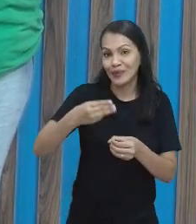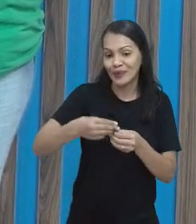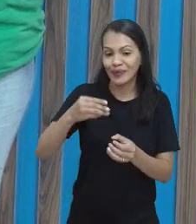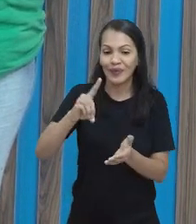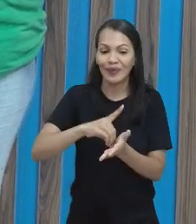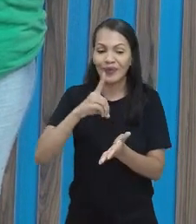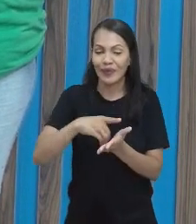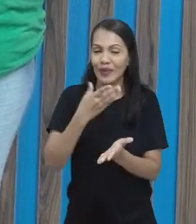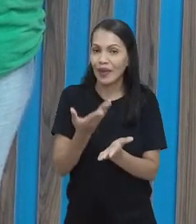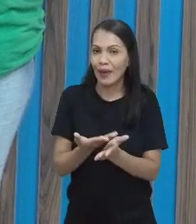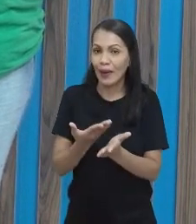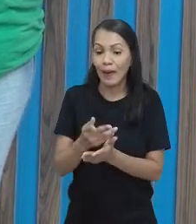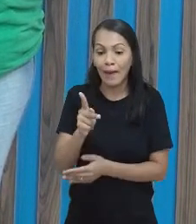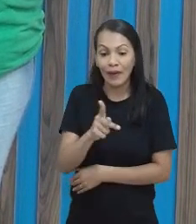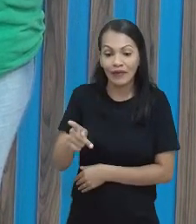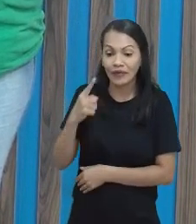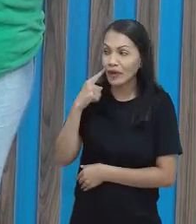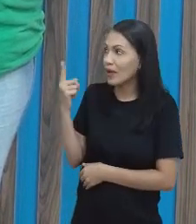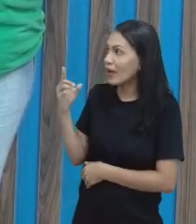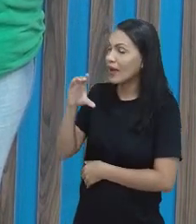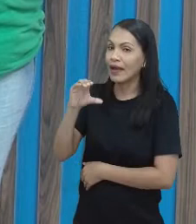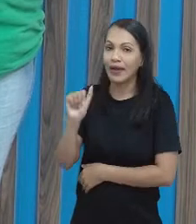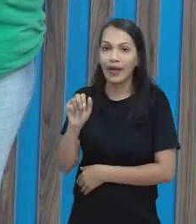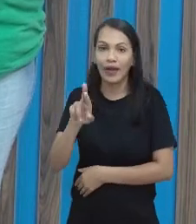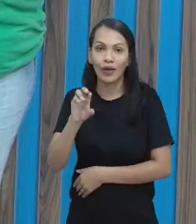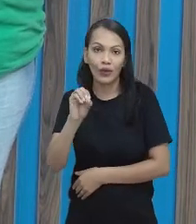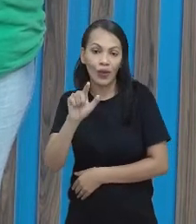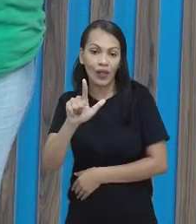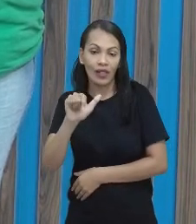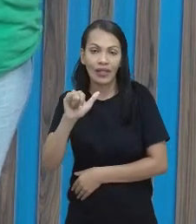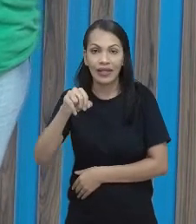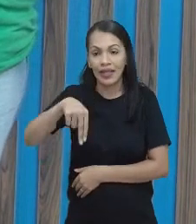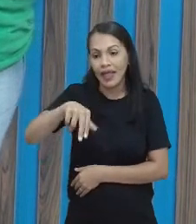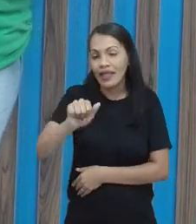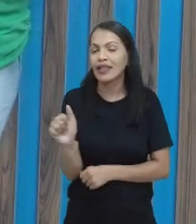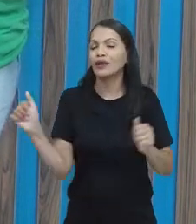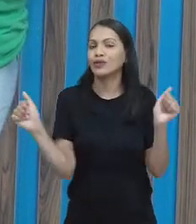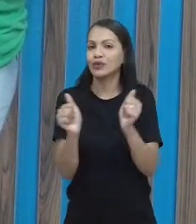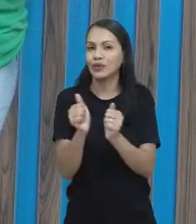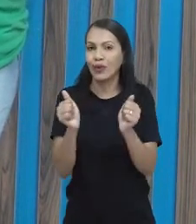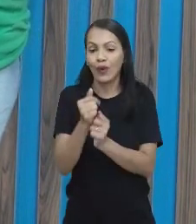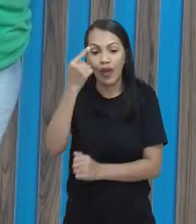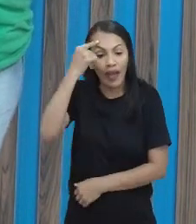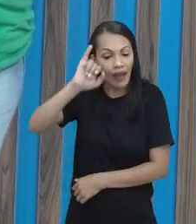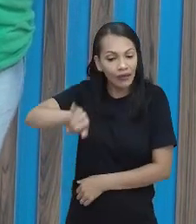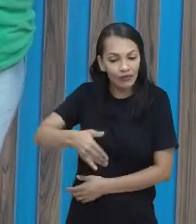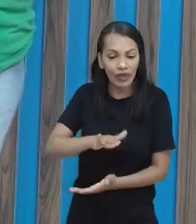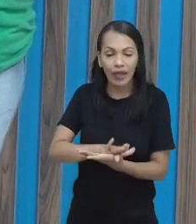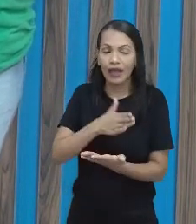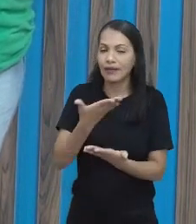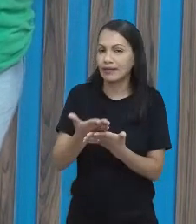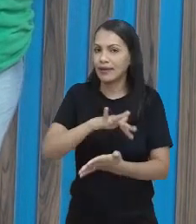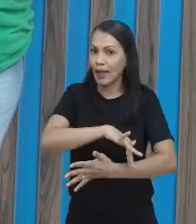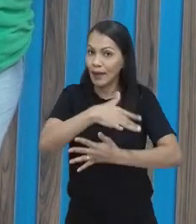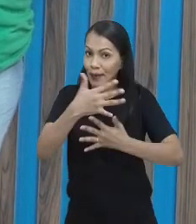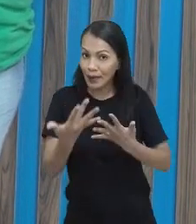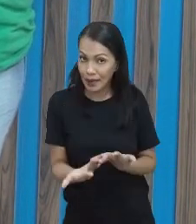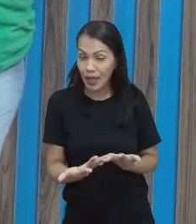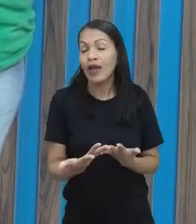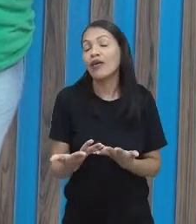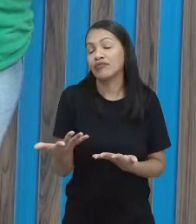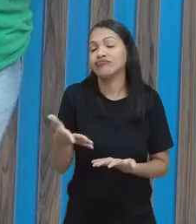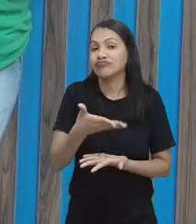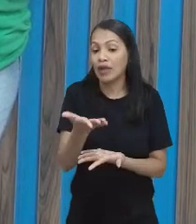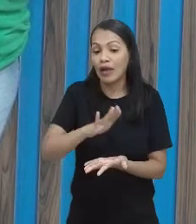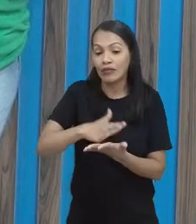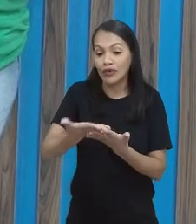Eu sou a professora Carolina, estou acompanhada aqui, muito bem acompanhada pela Jéssica, a nossa intérprete de Libras, fazendo esse